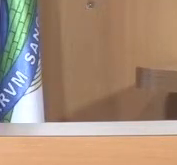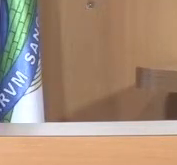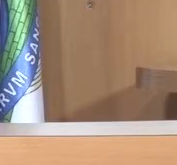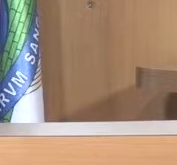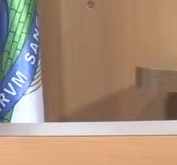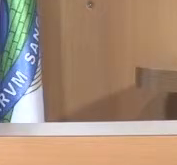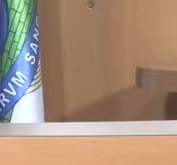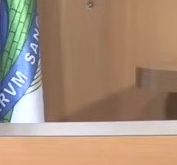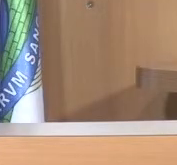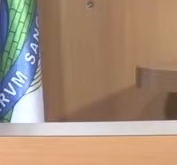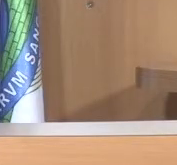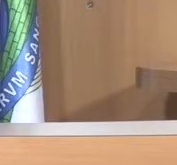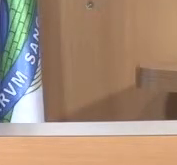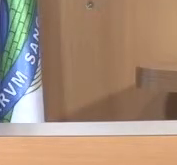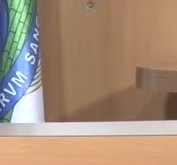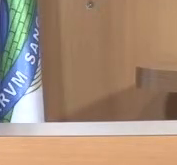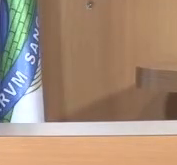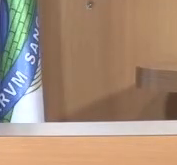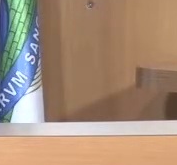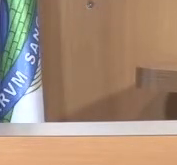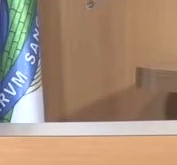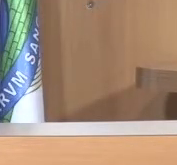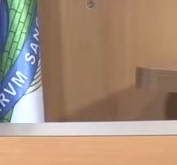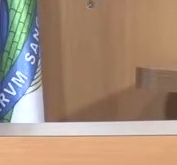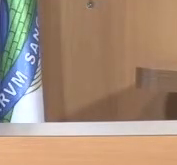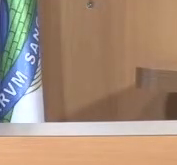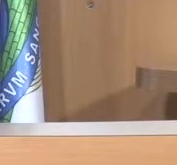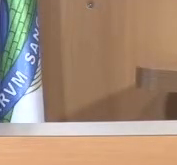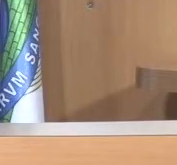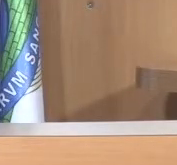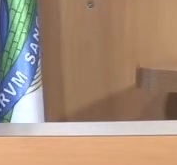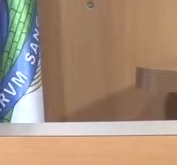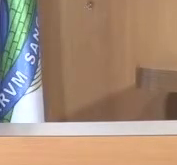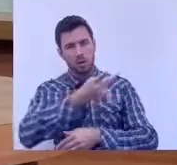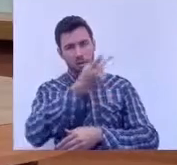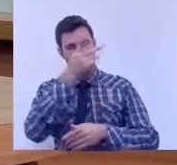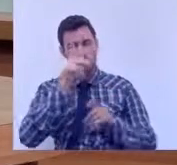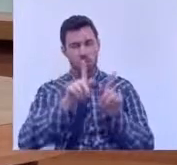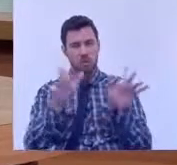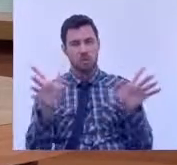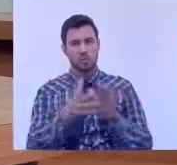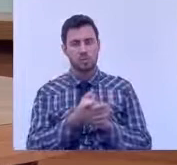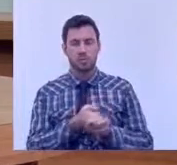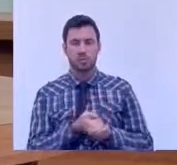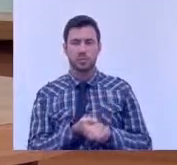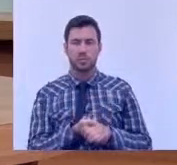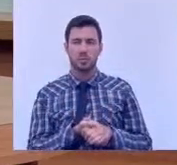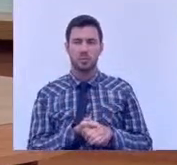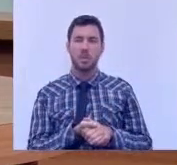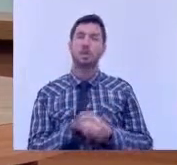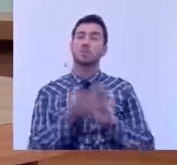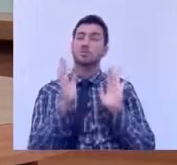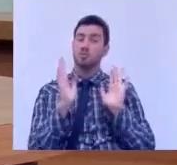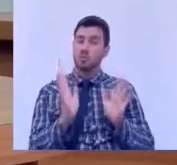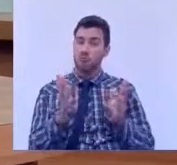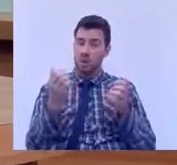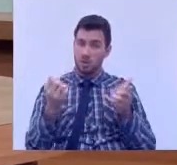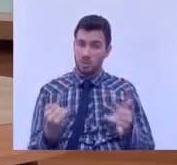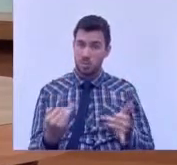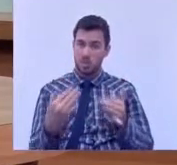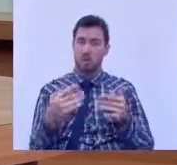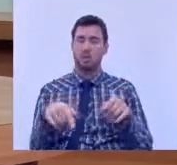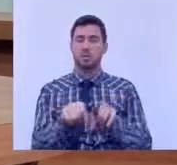sobre os cemitérios da cidade. O primeiro foi Marcelo Seminaldo, do PT. Primeiramente, já de plano, senhor presidente,